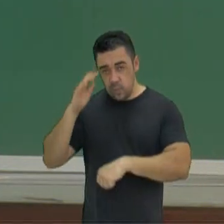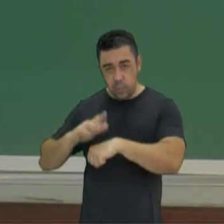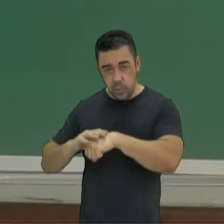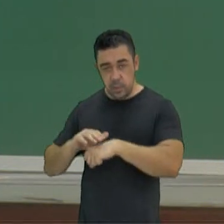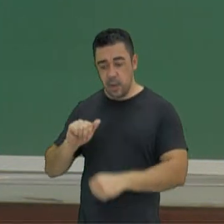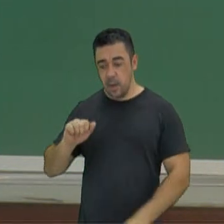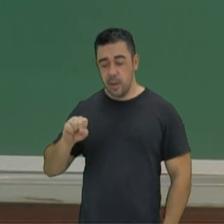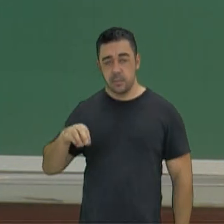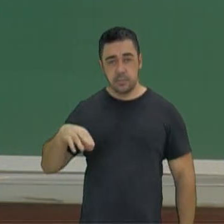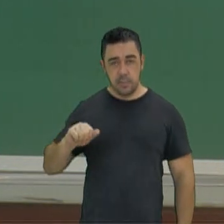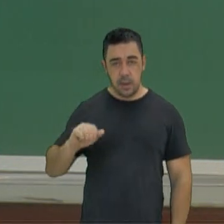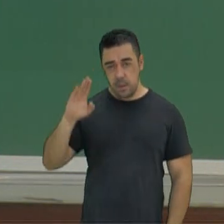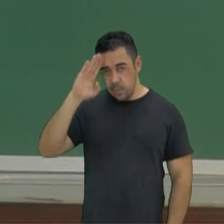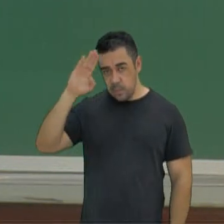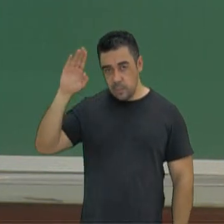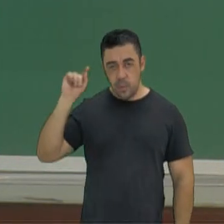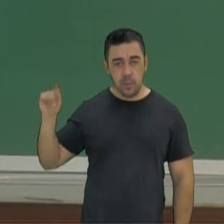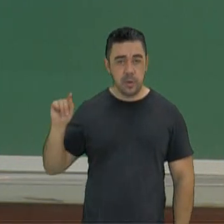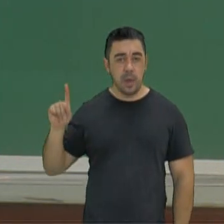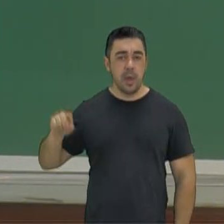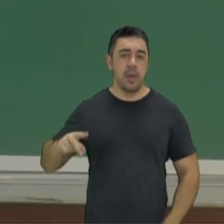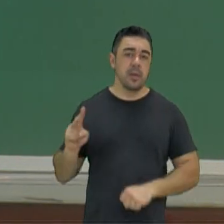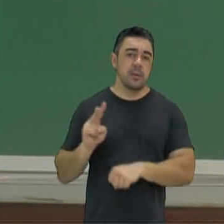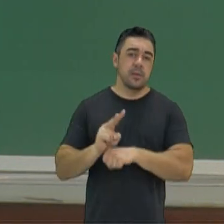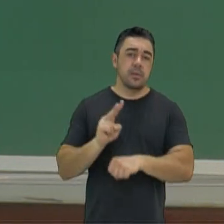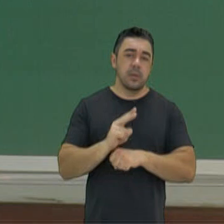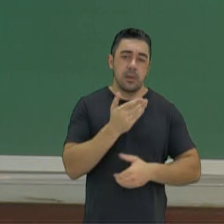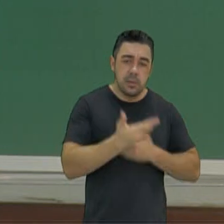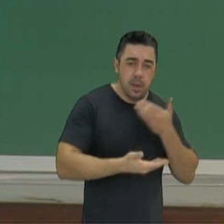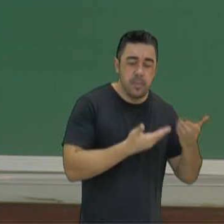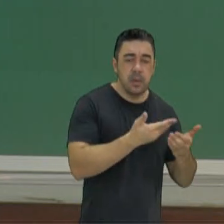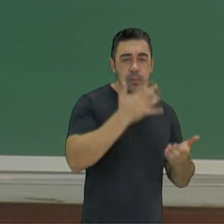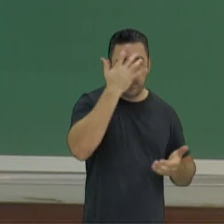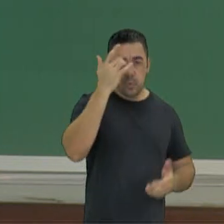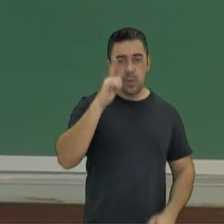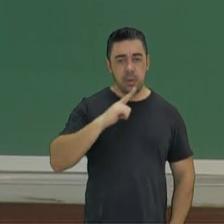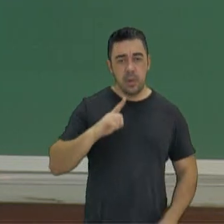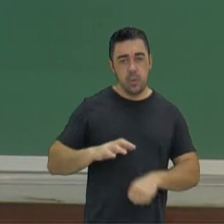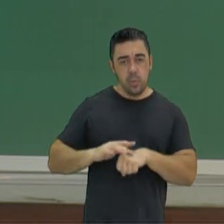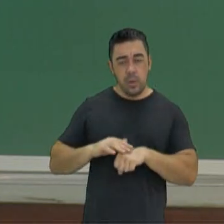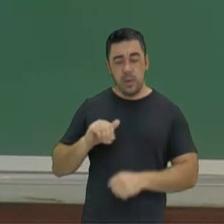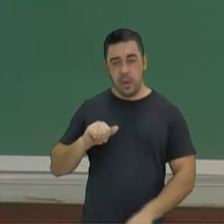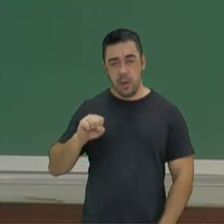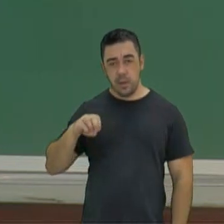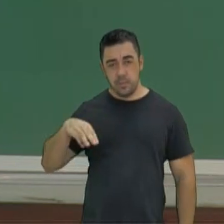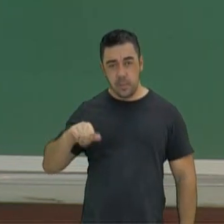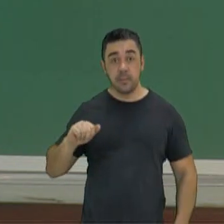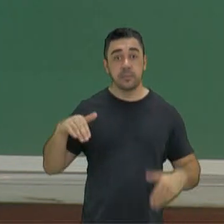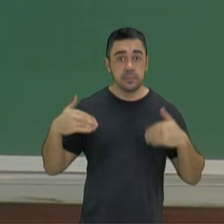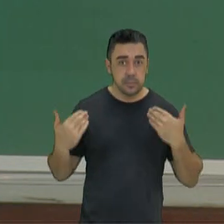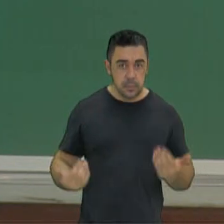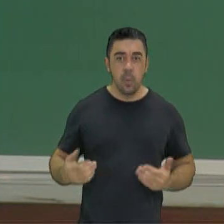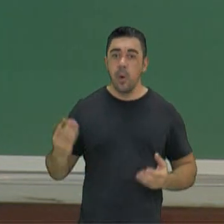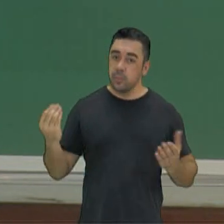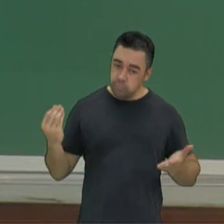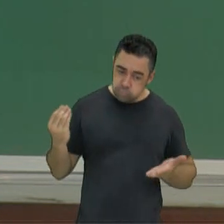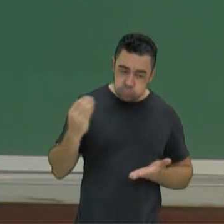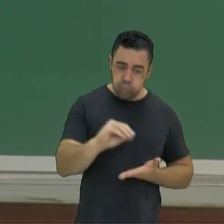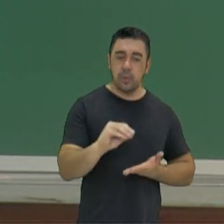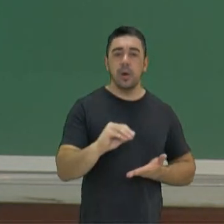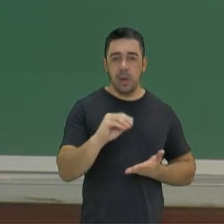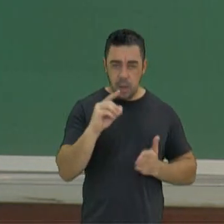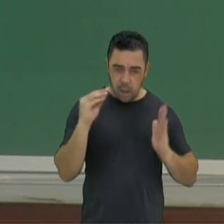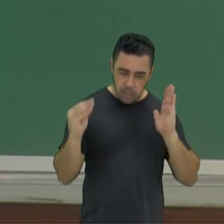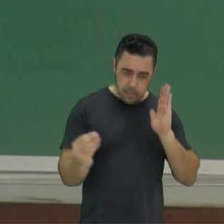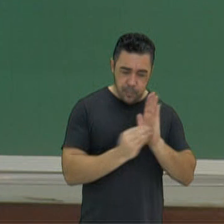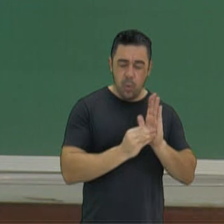Componente fundamental no programa de tratamento para pacientes com asma. Então, o exercício físico ele vem sendo colocado como